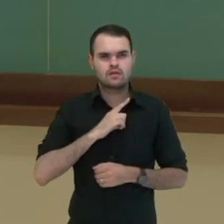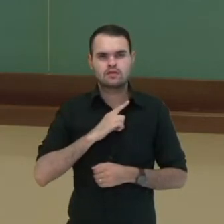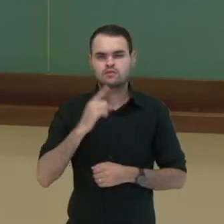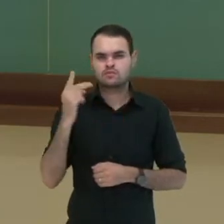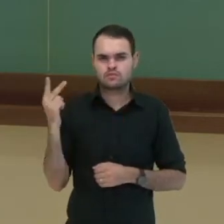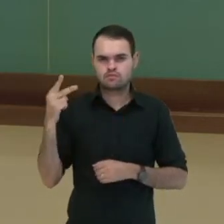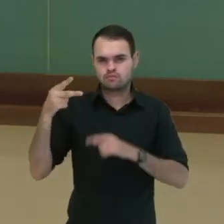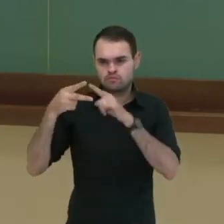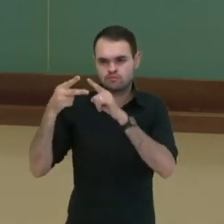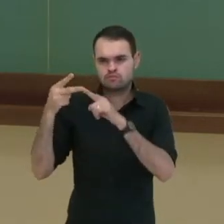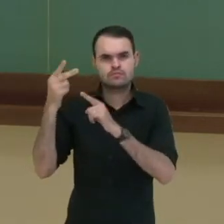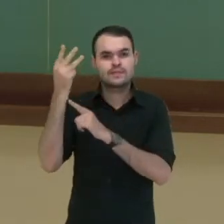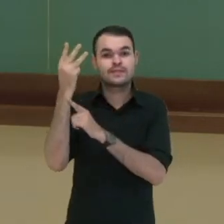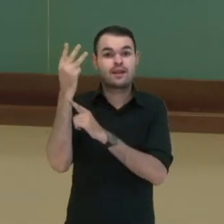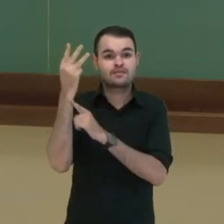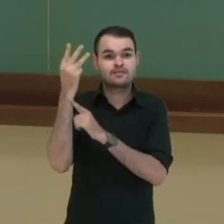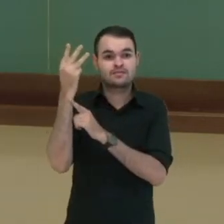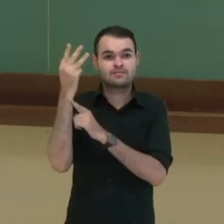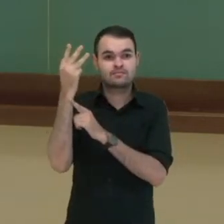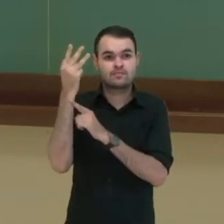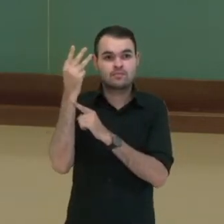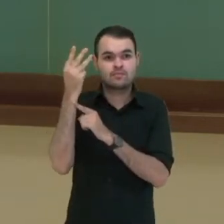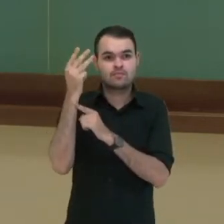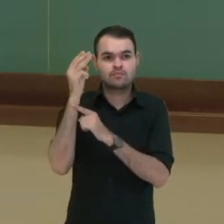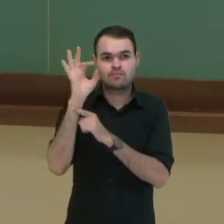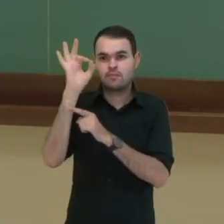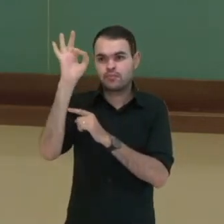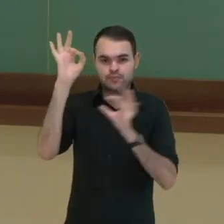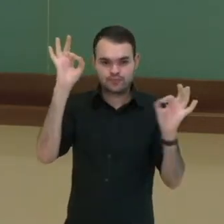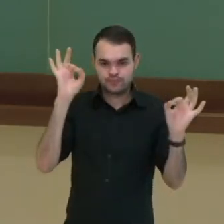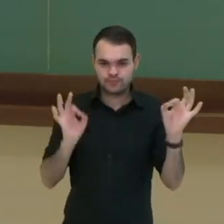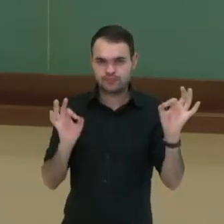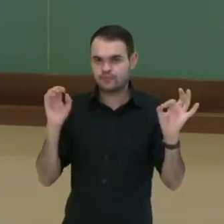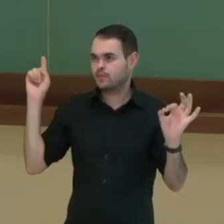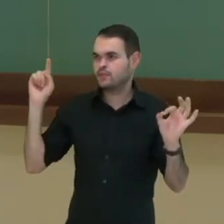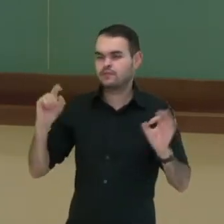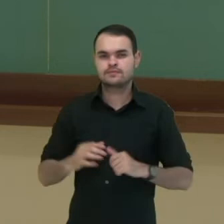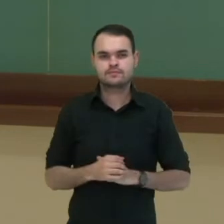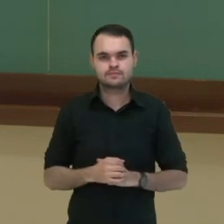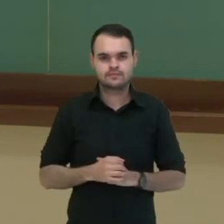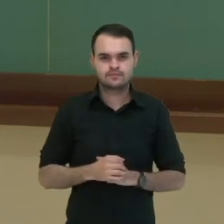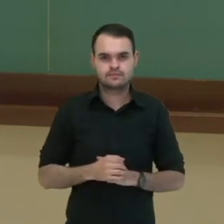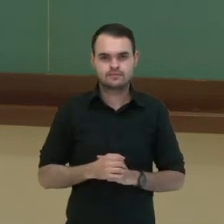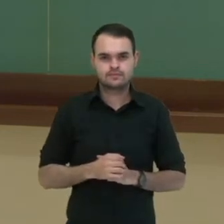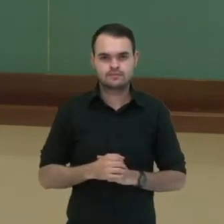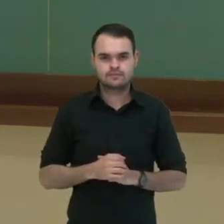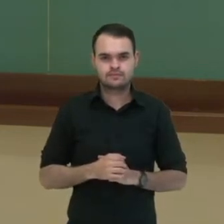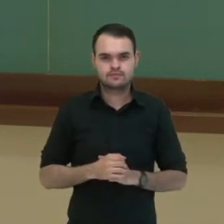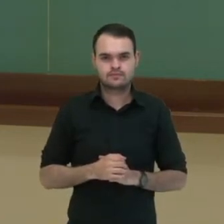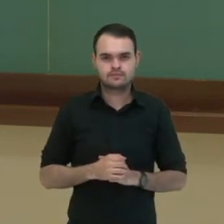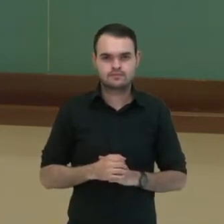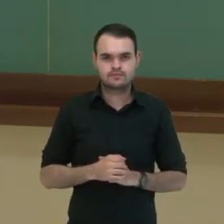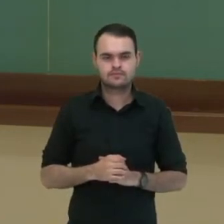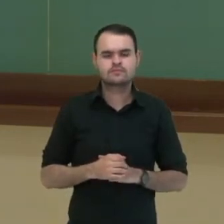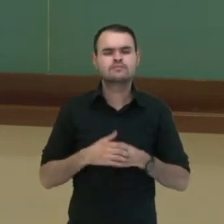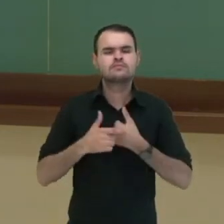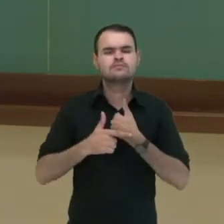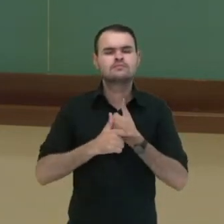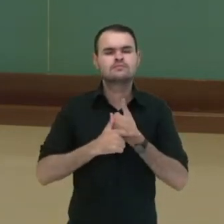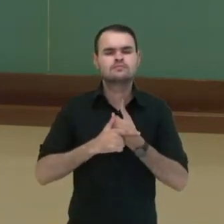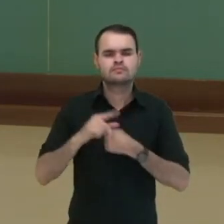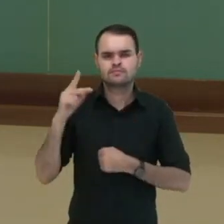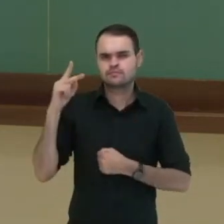2, 3 lisossomos. Então aqui nessa empresa nós temos 3 lisossomos, né? E qual que é a função